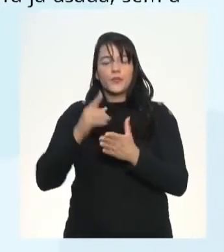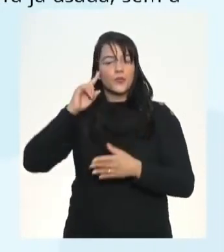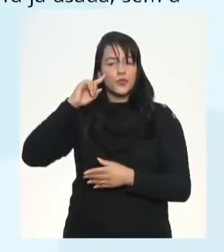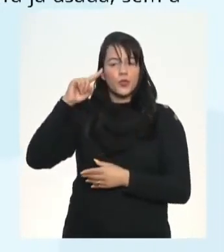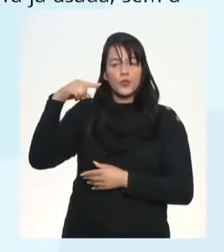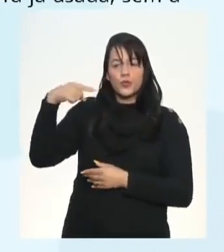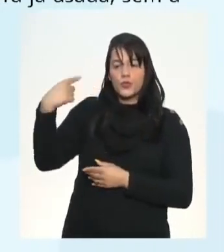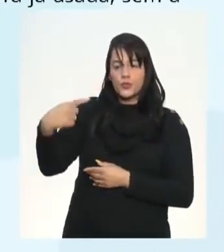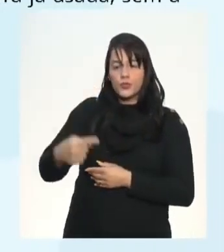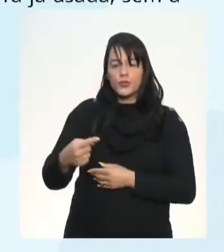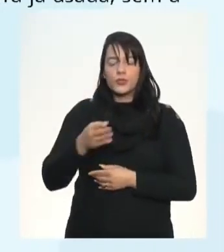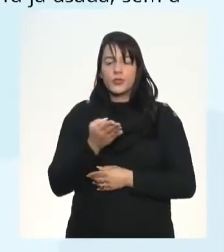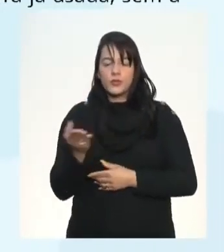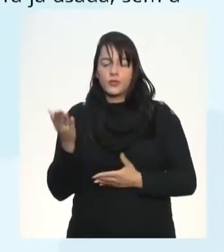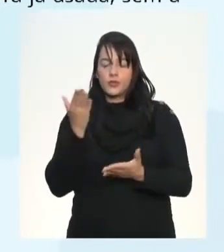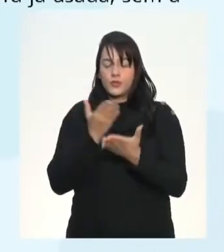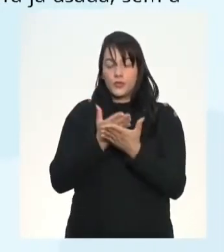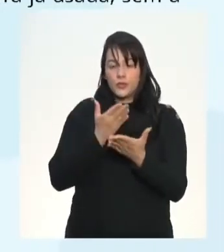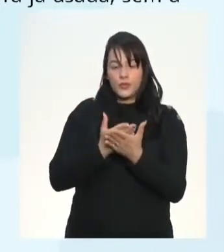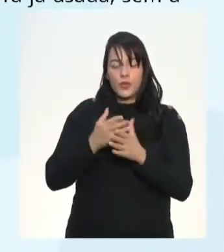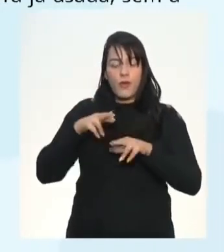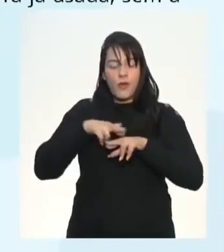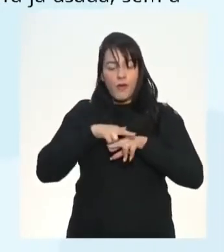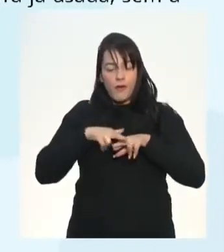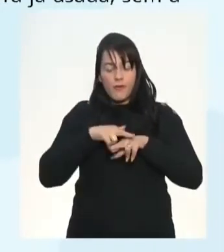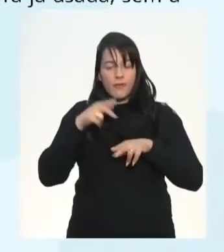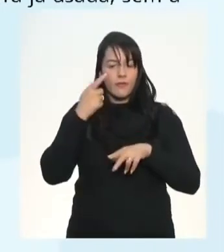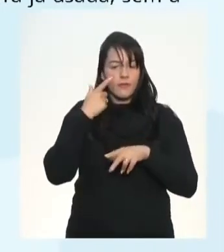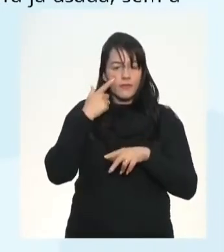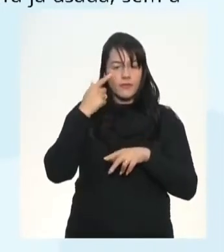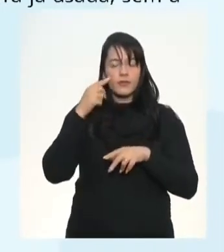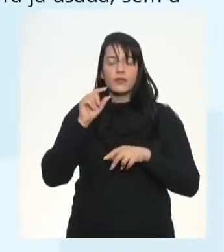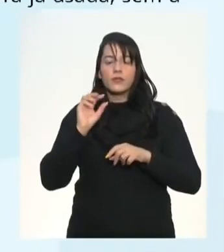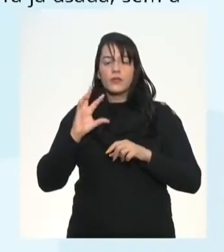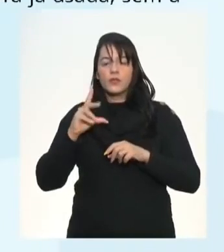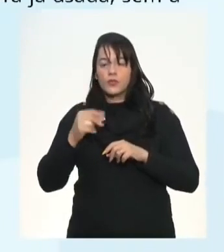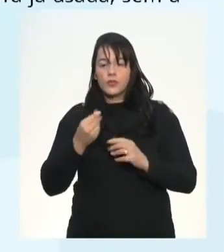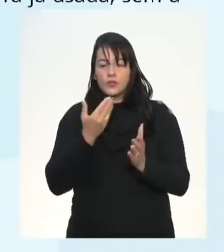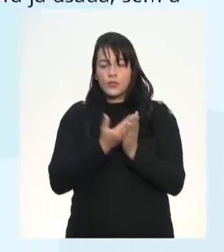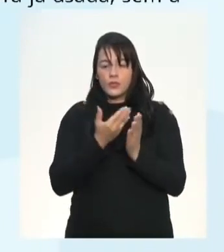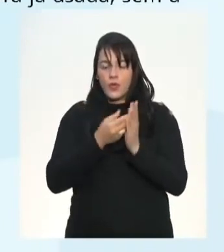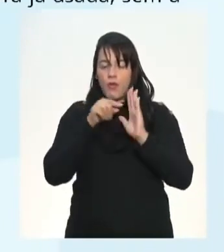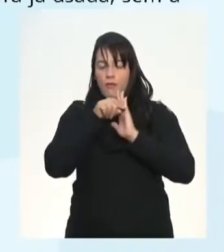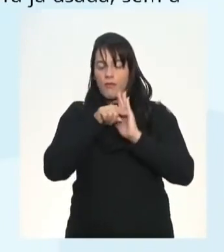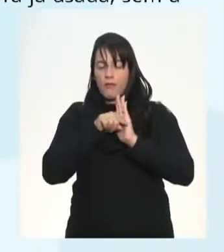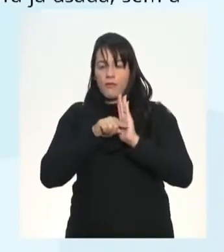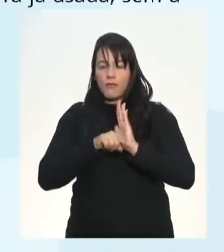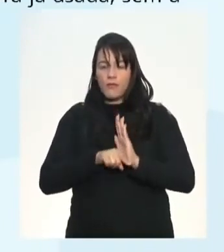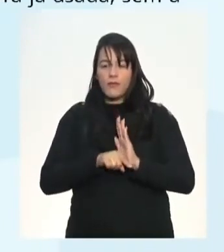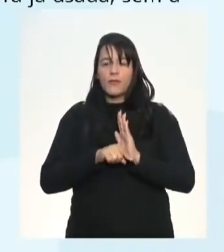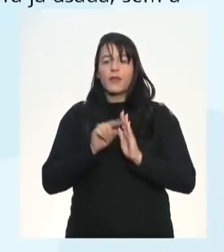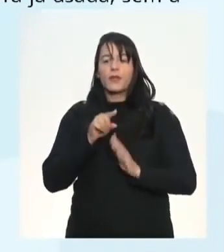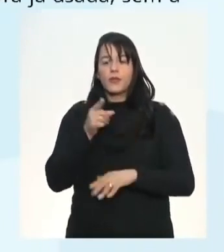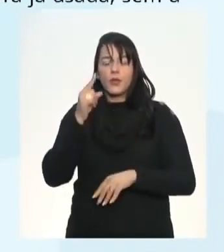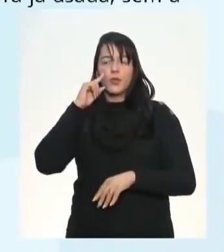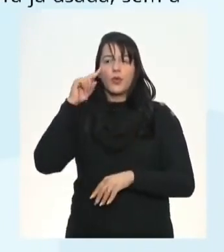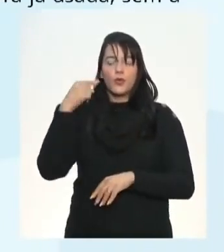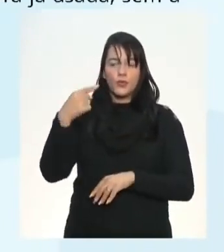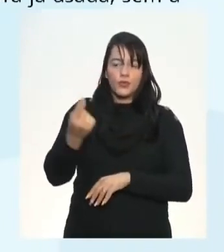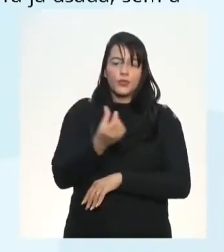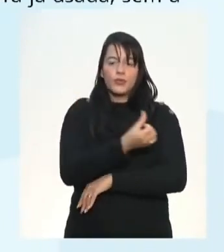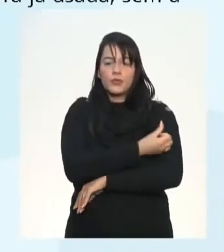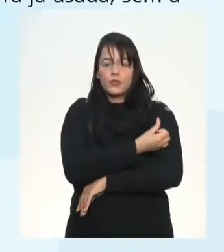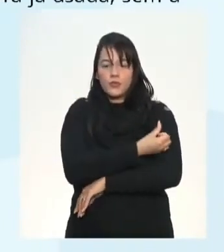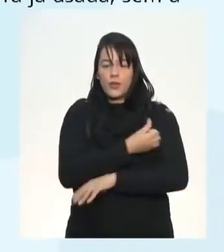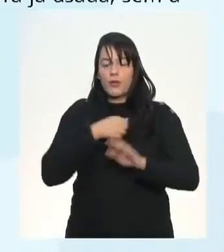os estudantes revisam o conteúdo visto nas aulas. Ou, todos os dias, os estudantes do 6º ano revisam